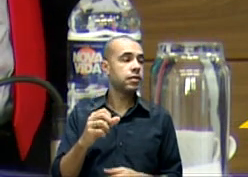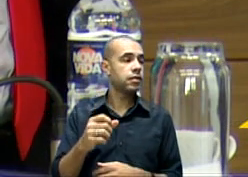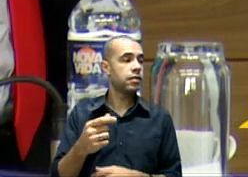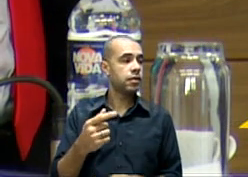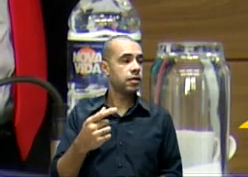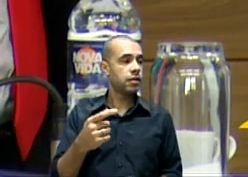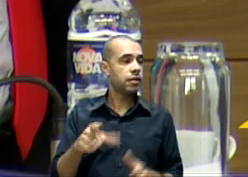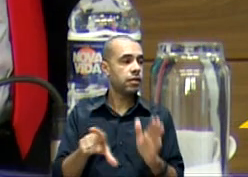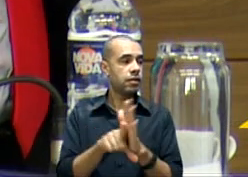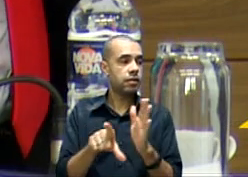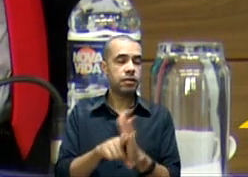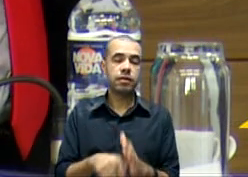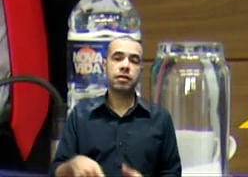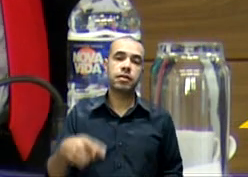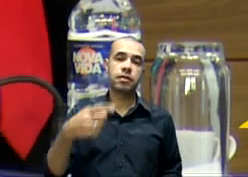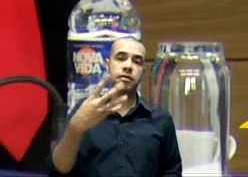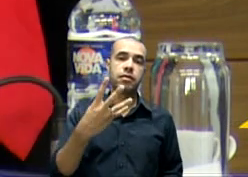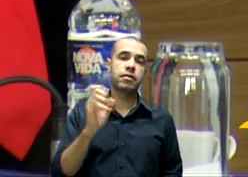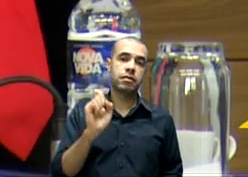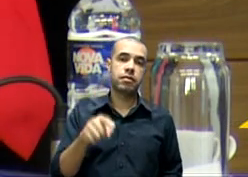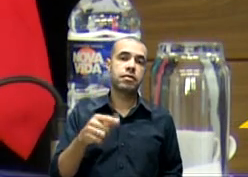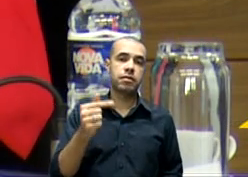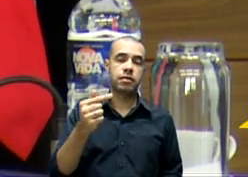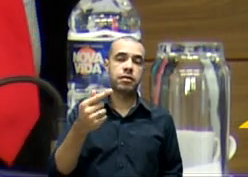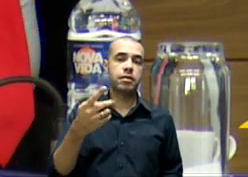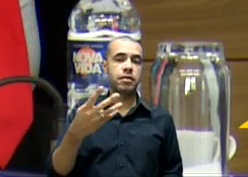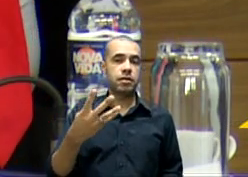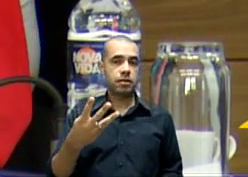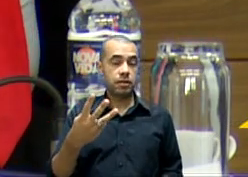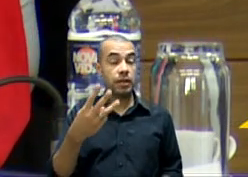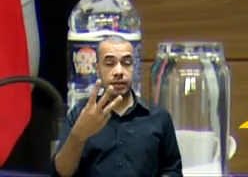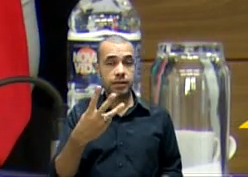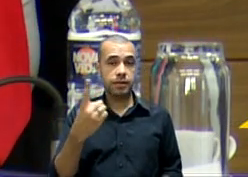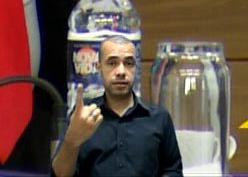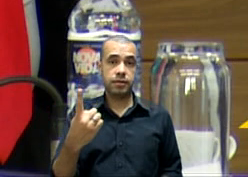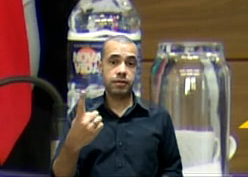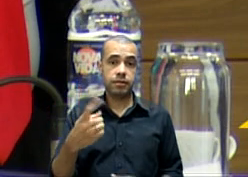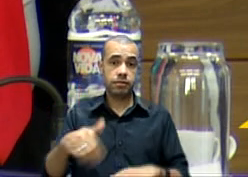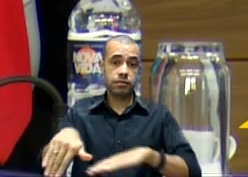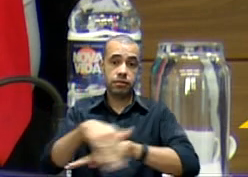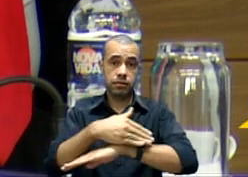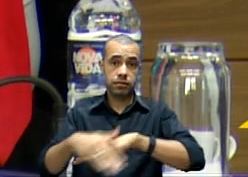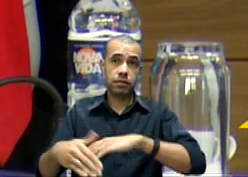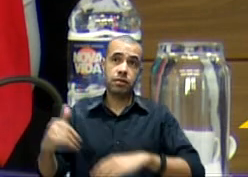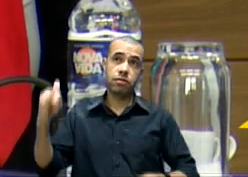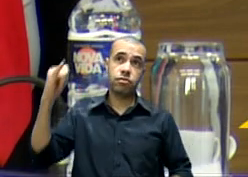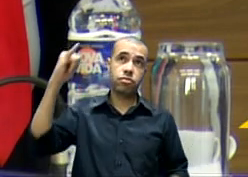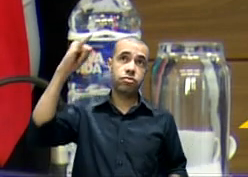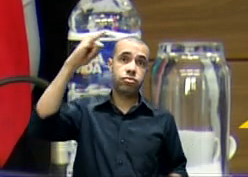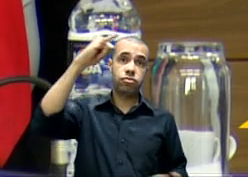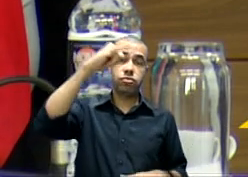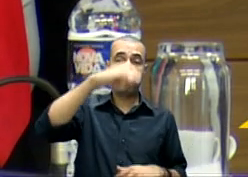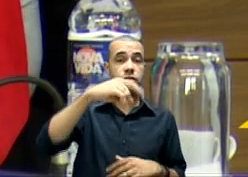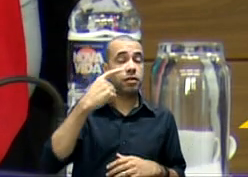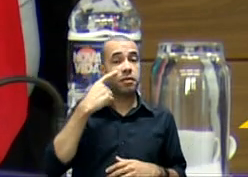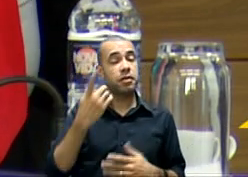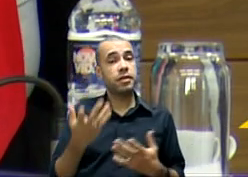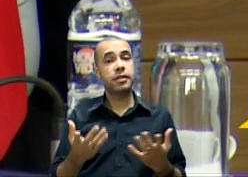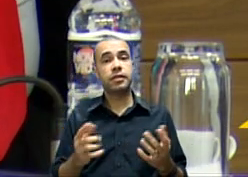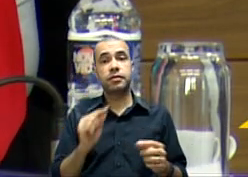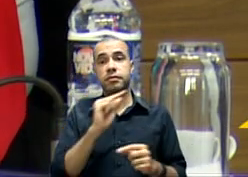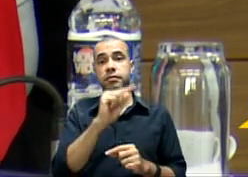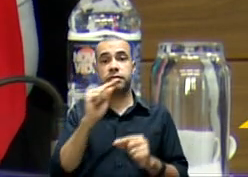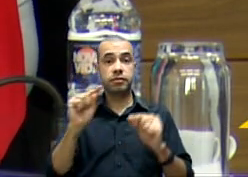8 de dezembro de 2016, que dispõe sobre o uso de vias públicas, espaço aéreo do subsolo para implantação e